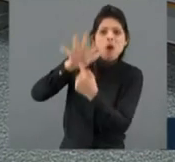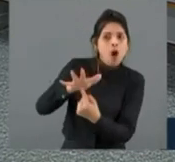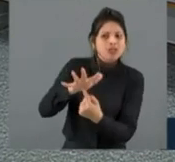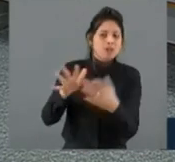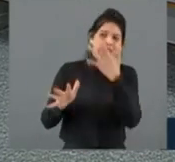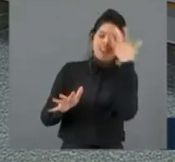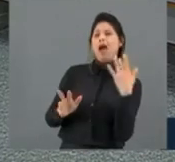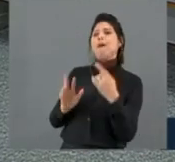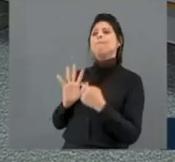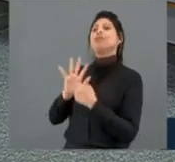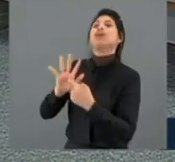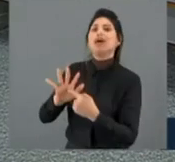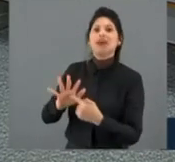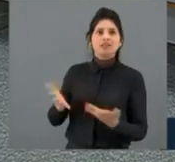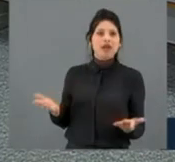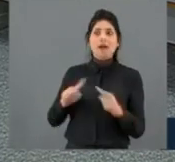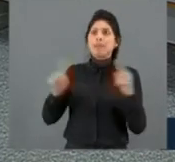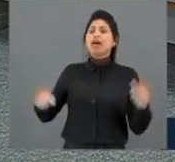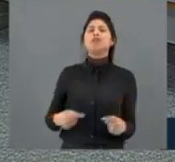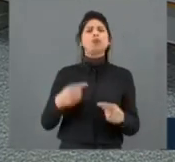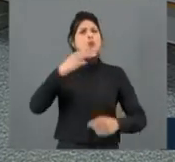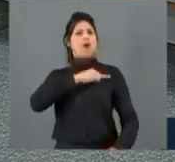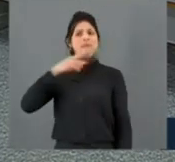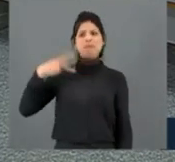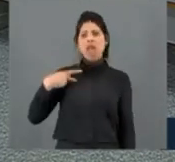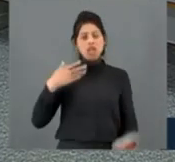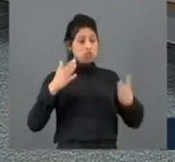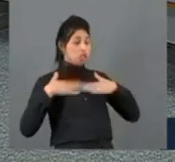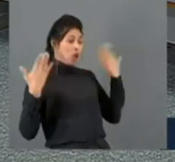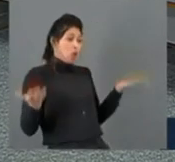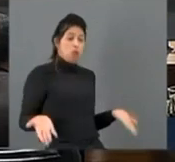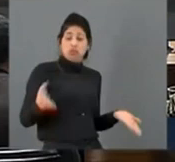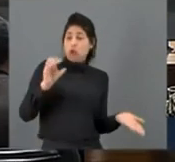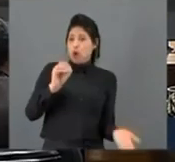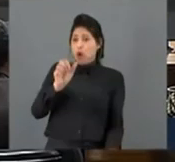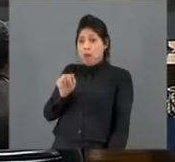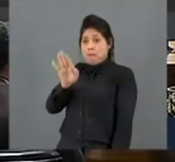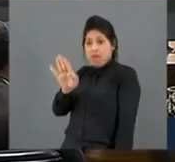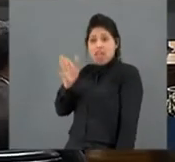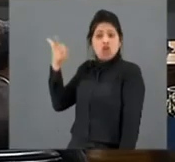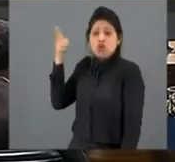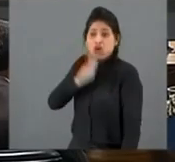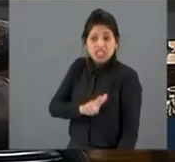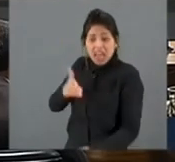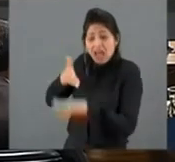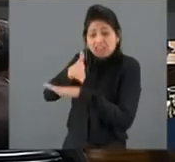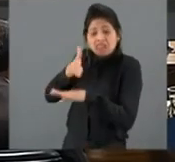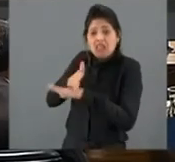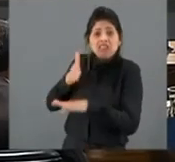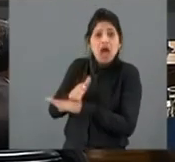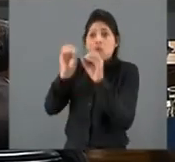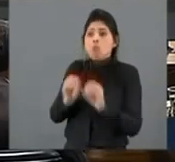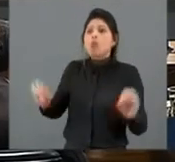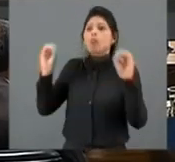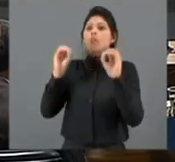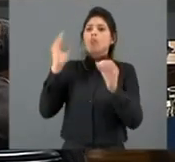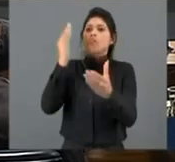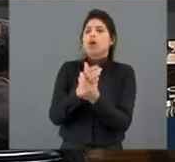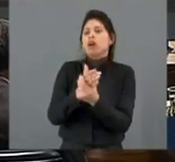defender. E o Ministério Público não se assusta que os advogados não tenham acesso sequer aos autos.